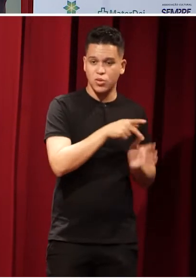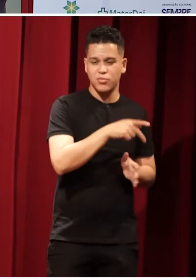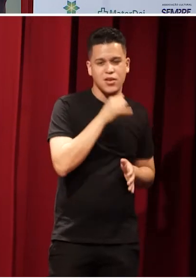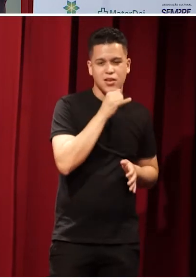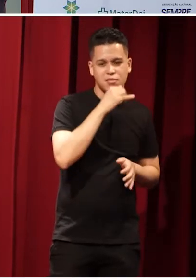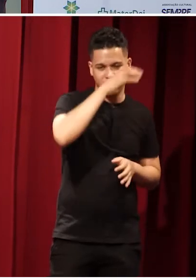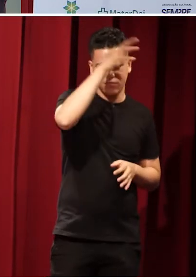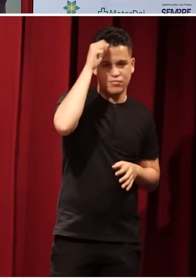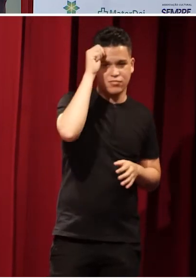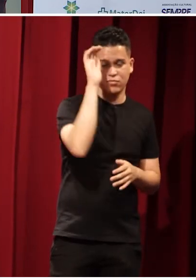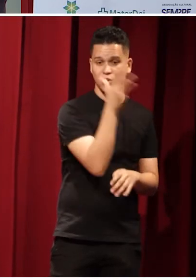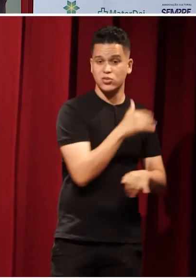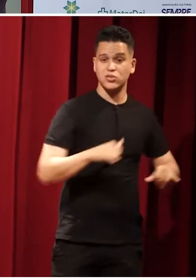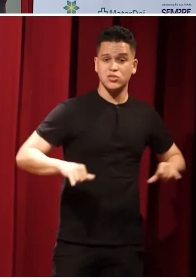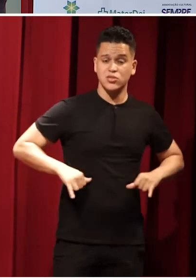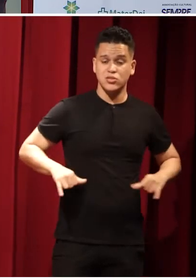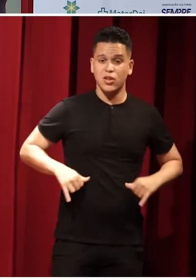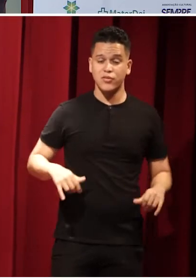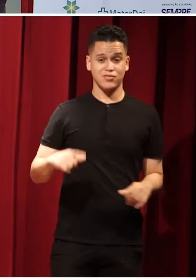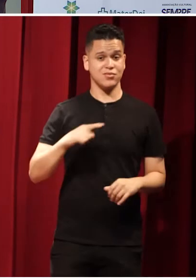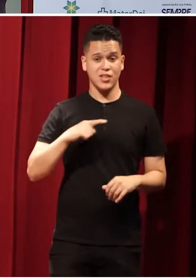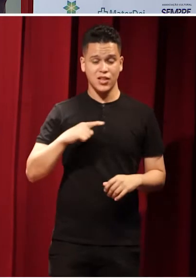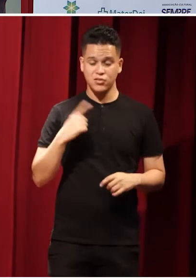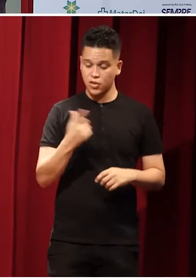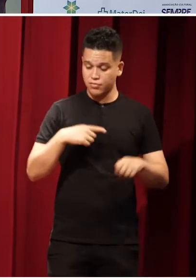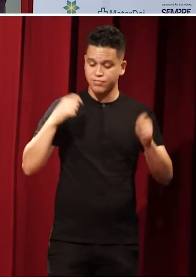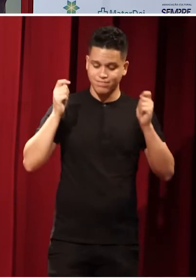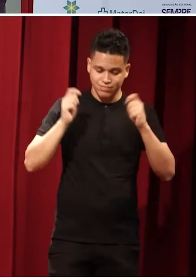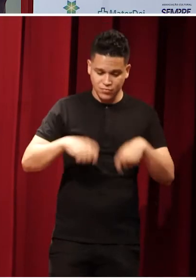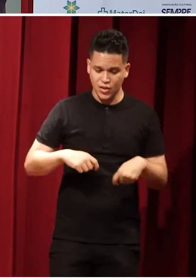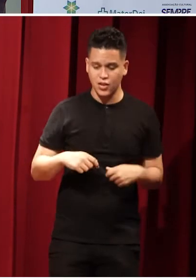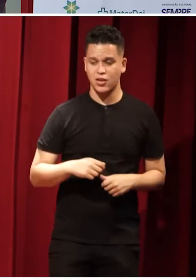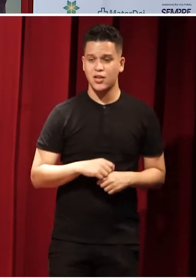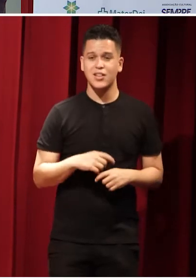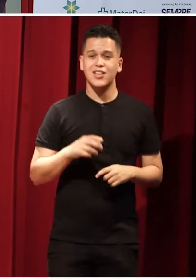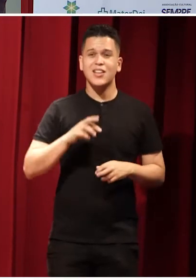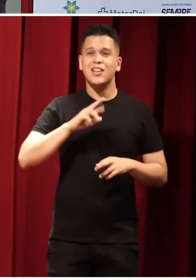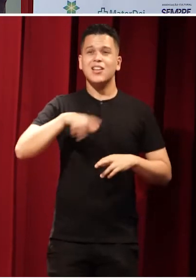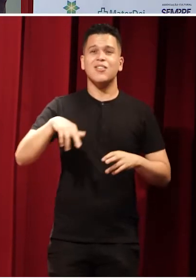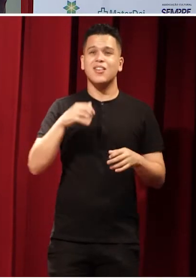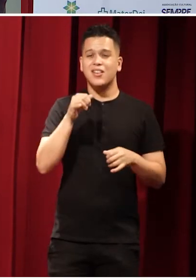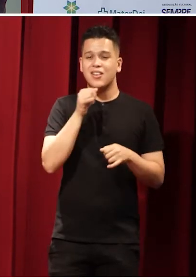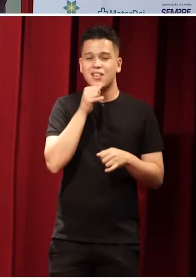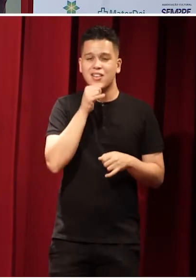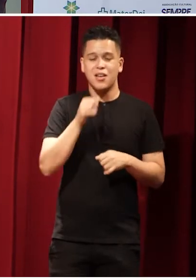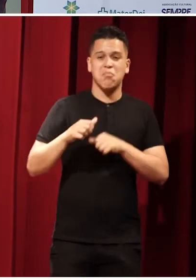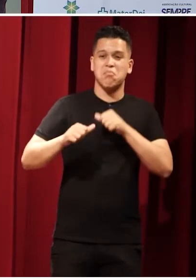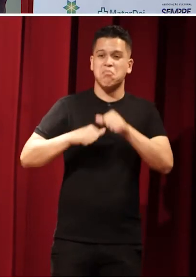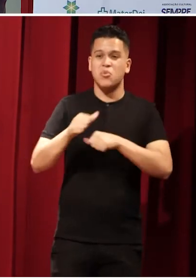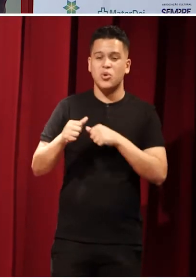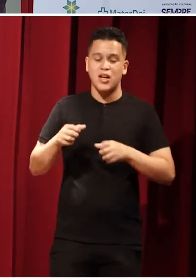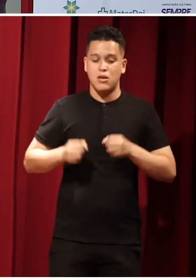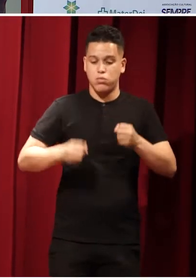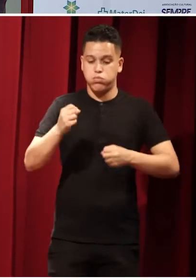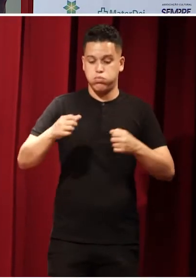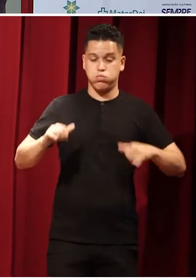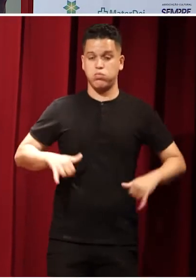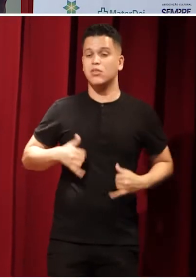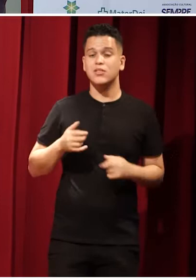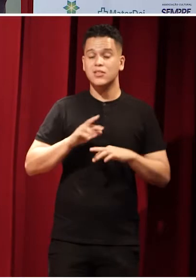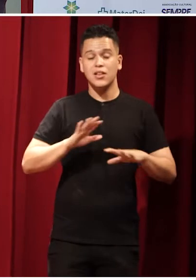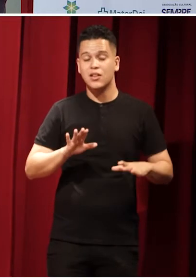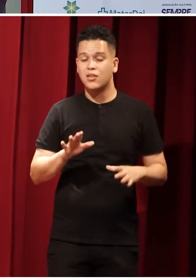tem, que é ciência, tecnologia, mudar para carro elétrico, etc. Não, aqui, se a gente quiser parar as